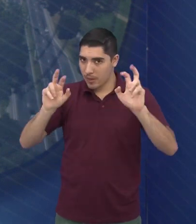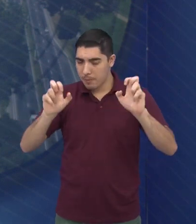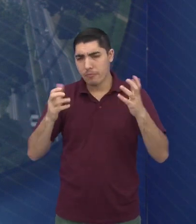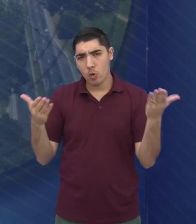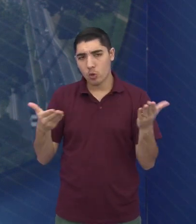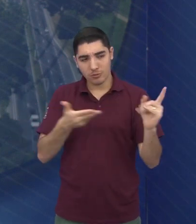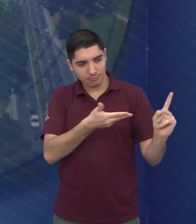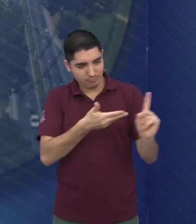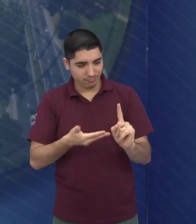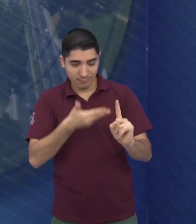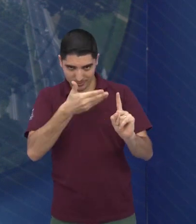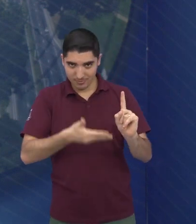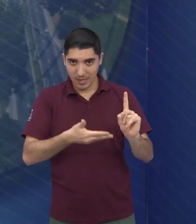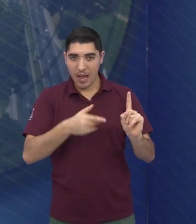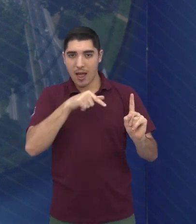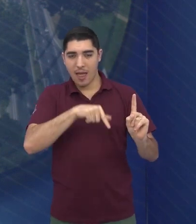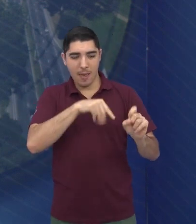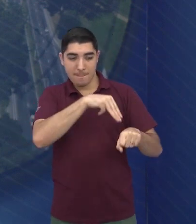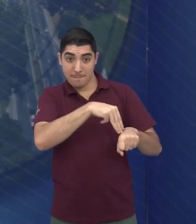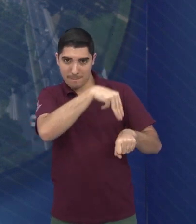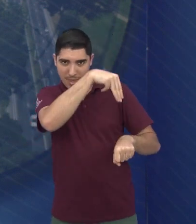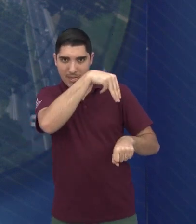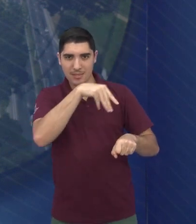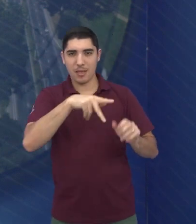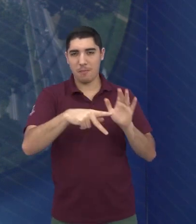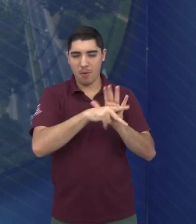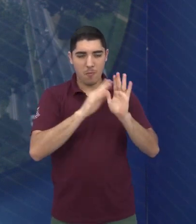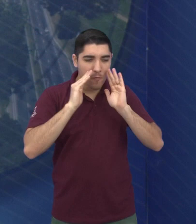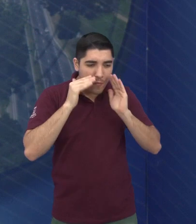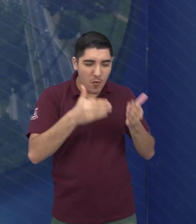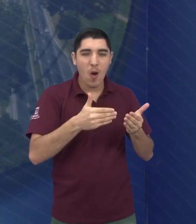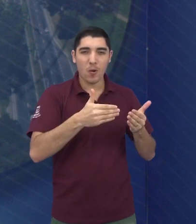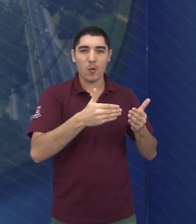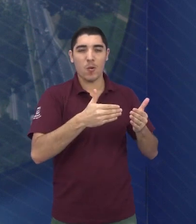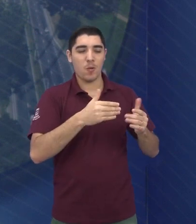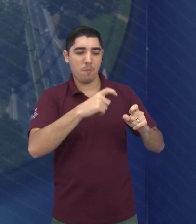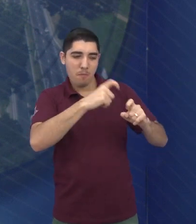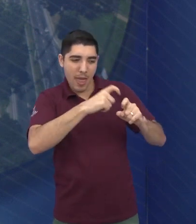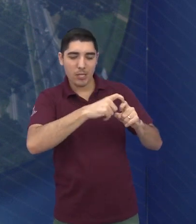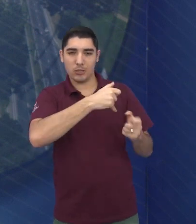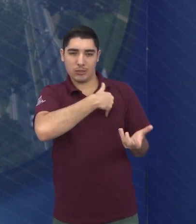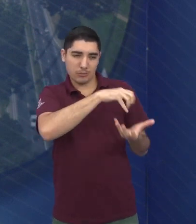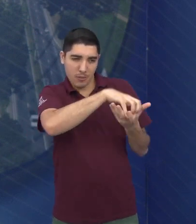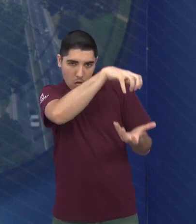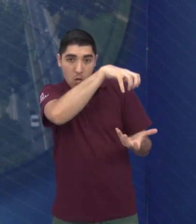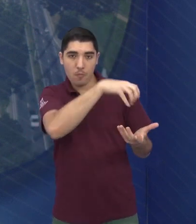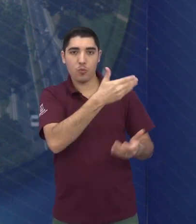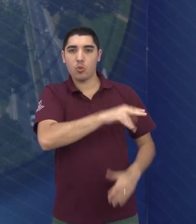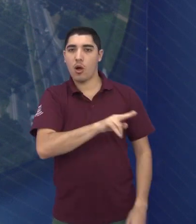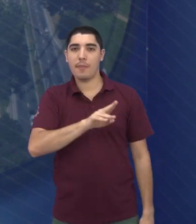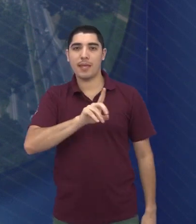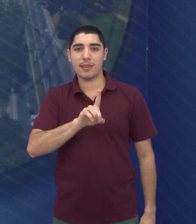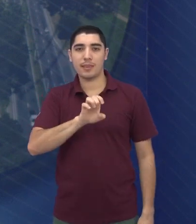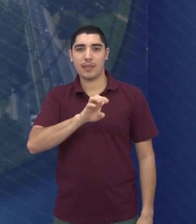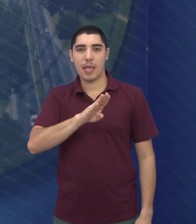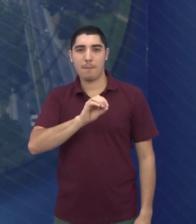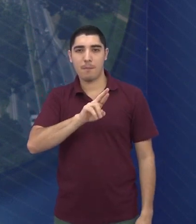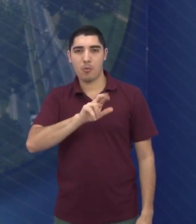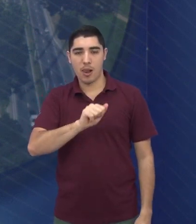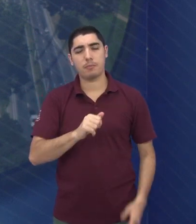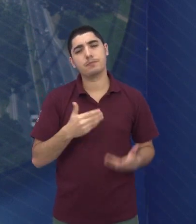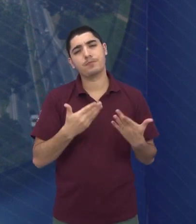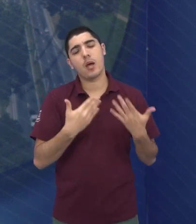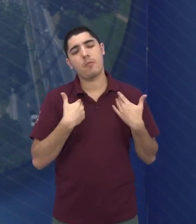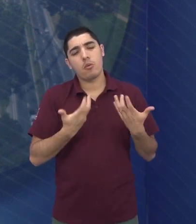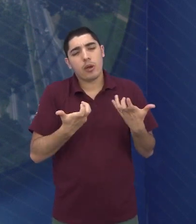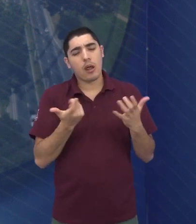a mestre em gerontologia, Débora Guedes. Débora, eu quero voltar destacando alguns dados que a Tamires